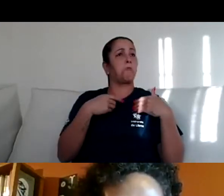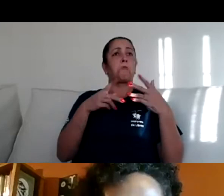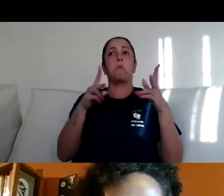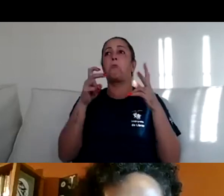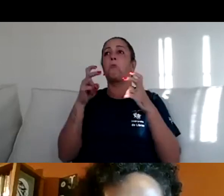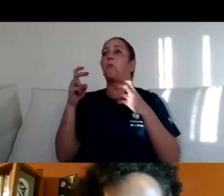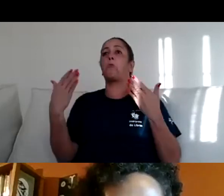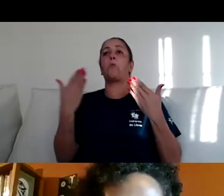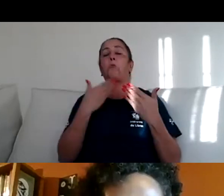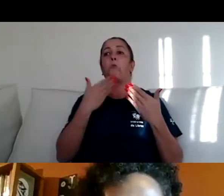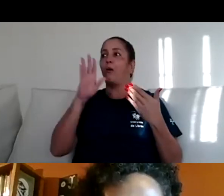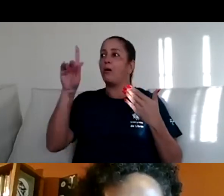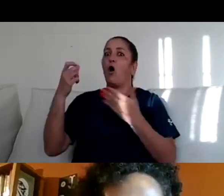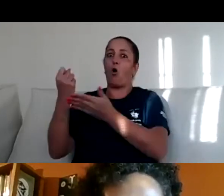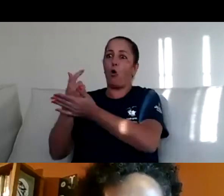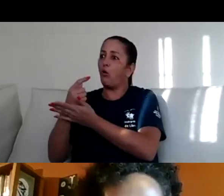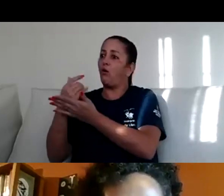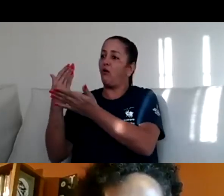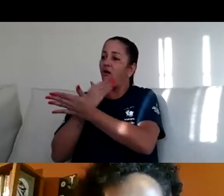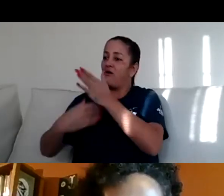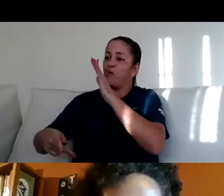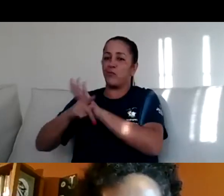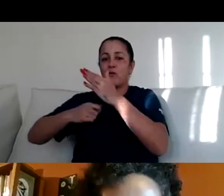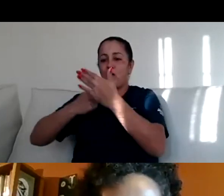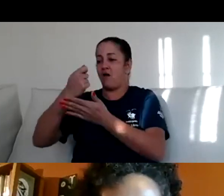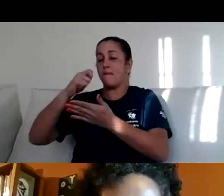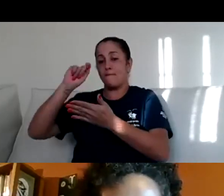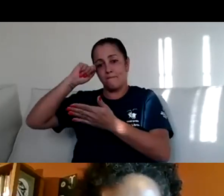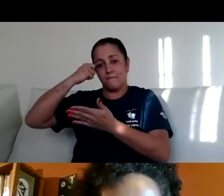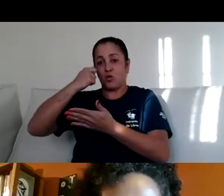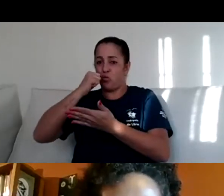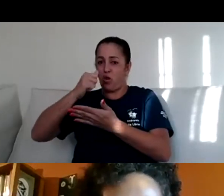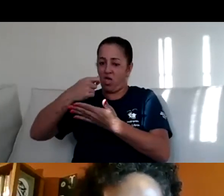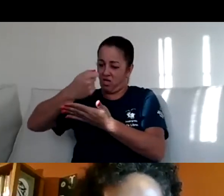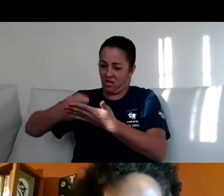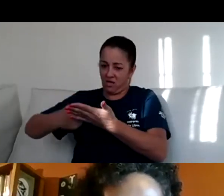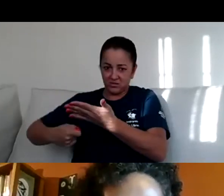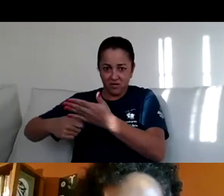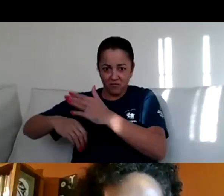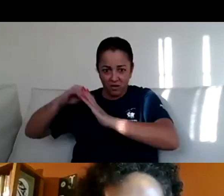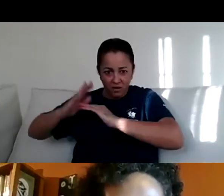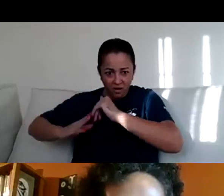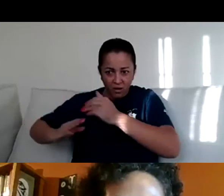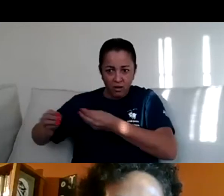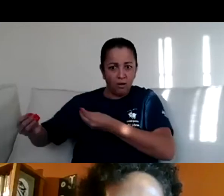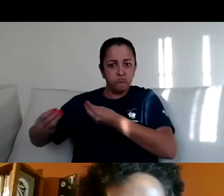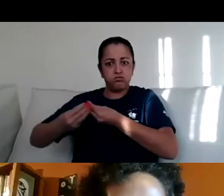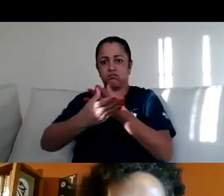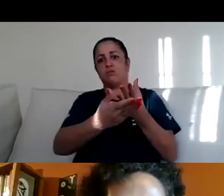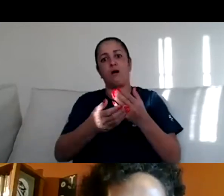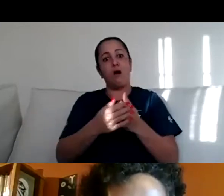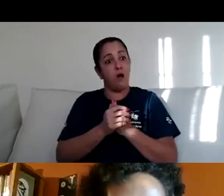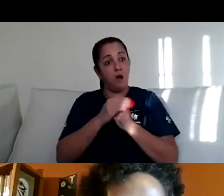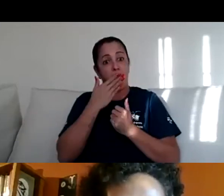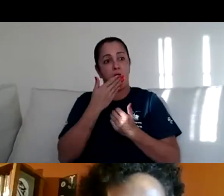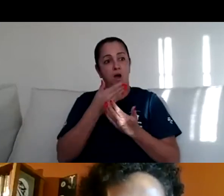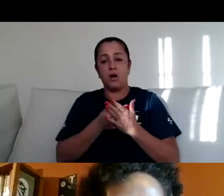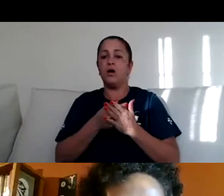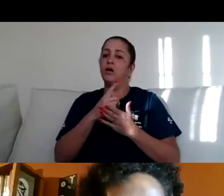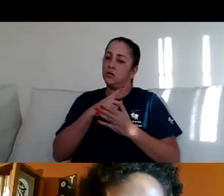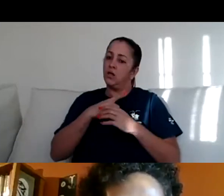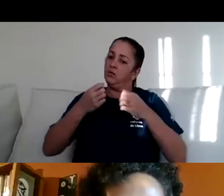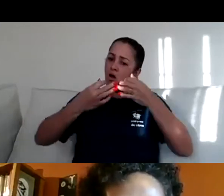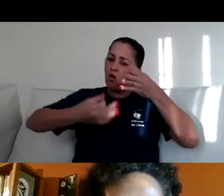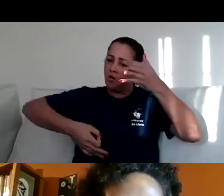tal. E é importante isso acontecer, porque é uma ação muito pontual, mas ela é significativa quando a gente pensa no espaço